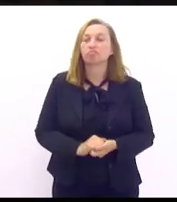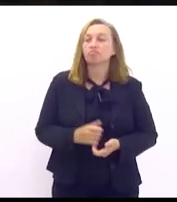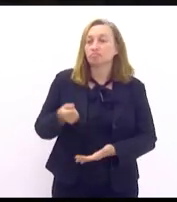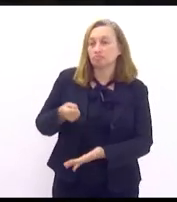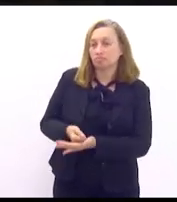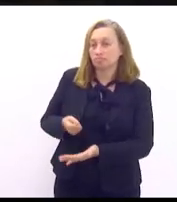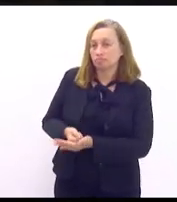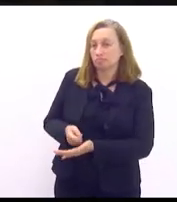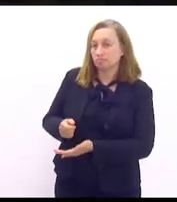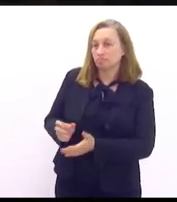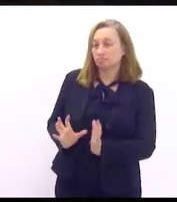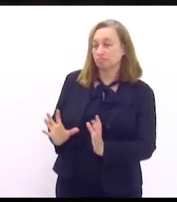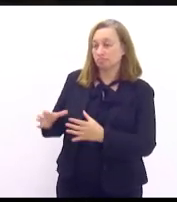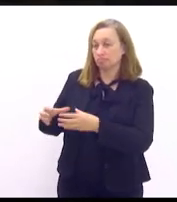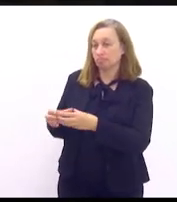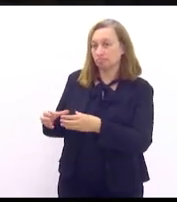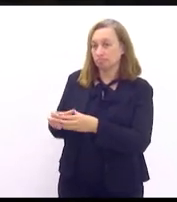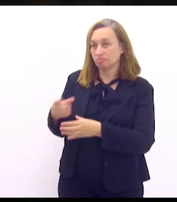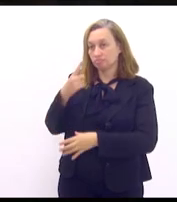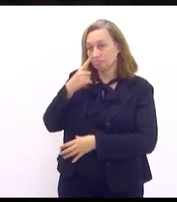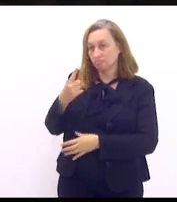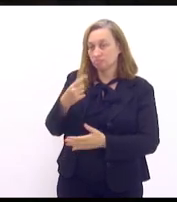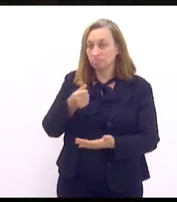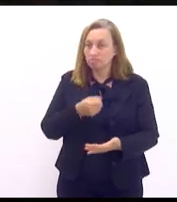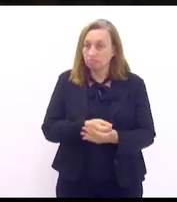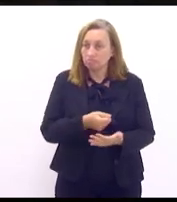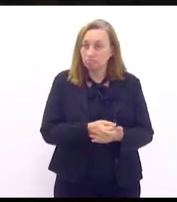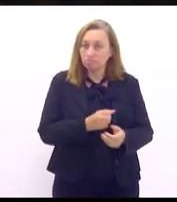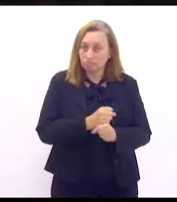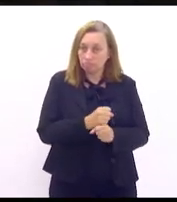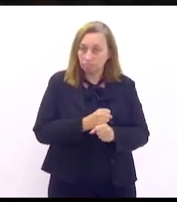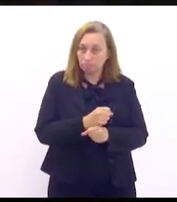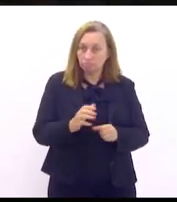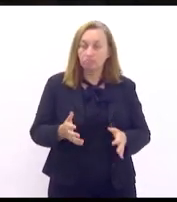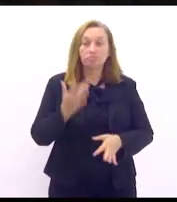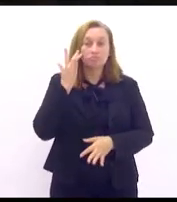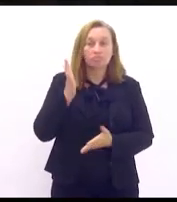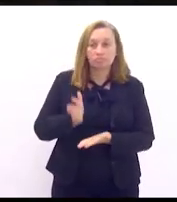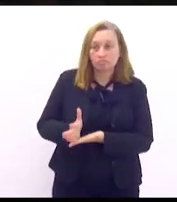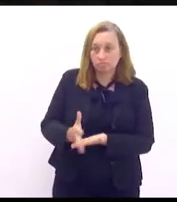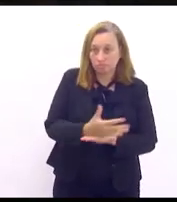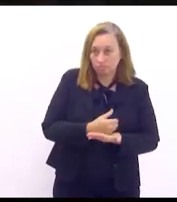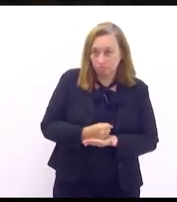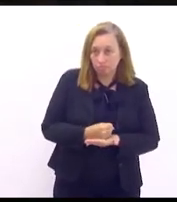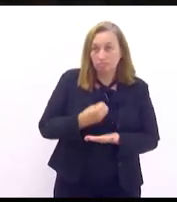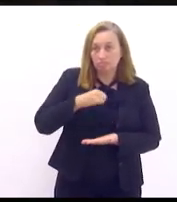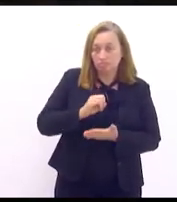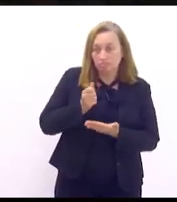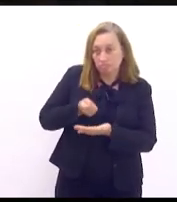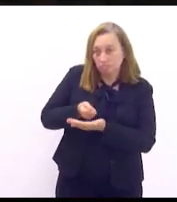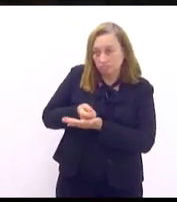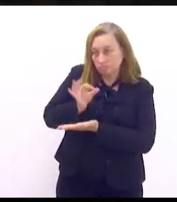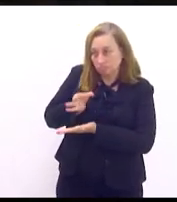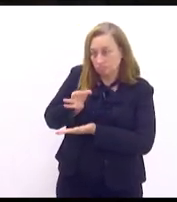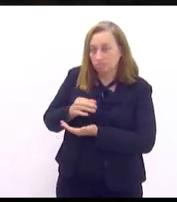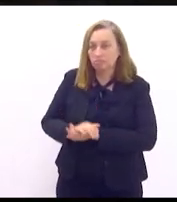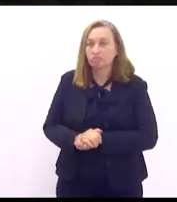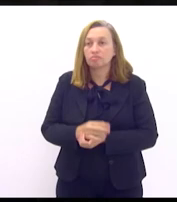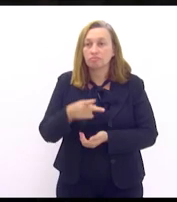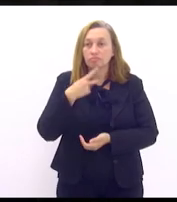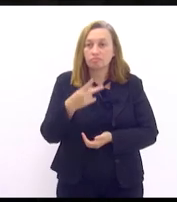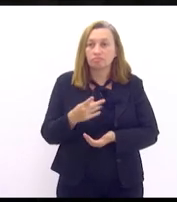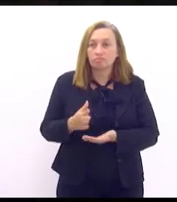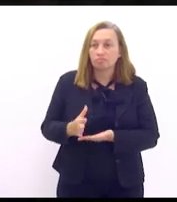esse povo, porque se você for pegar o que ele cobrou nesse ano, que ele acha que vai arrecadar, se ele fosse cobrar de fato, ele fala em